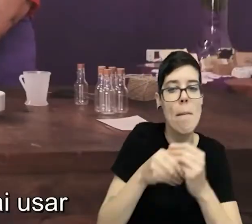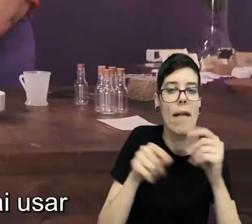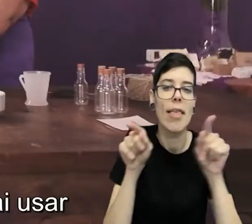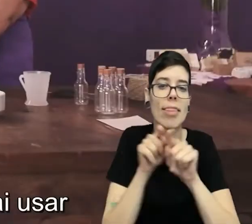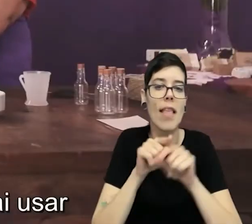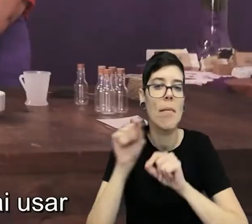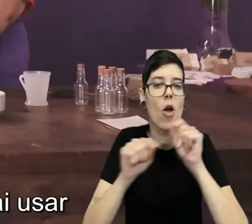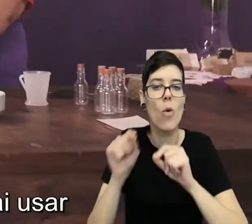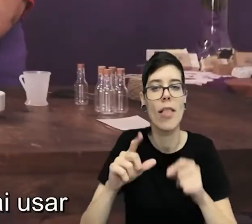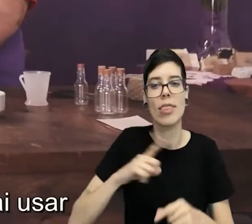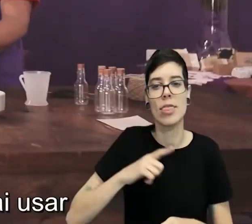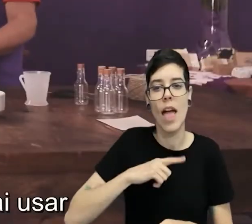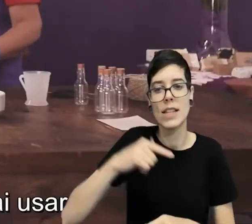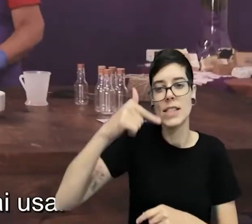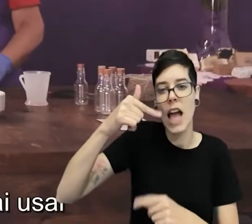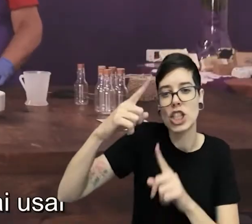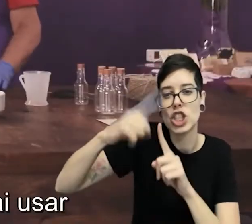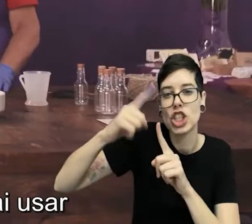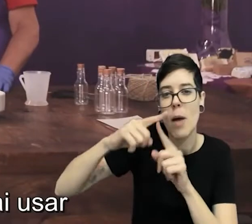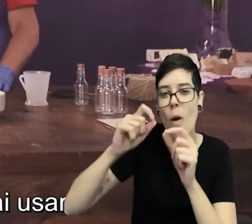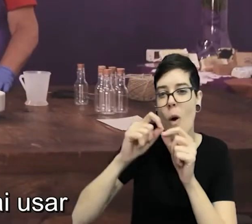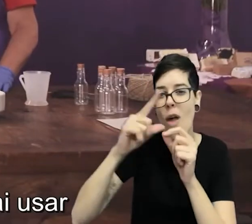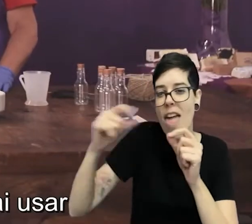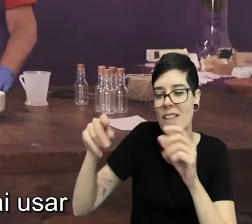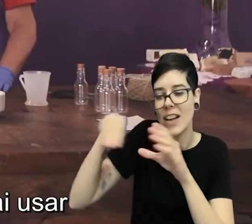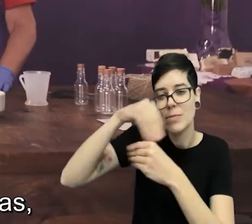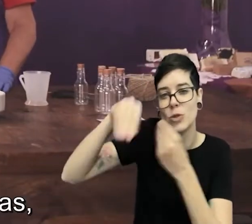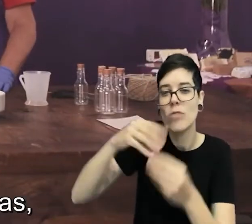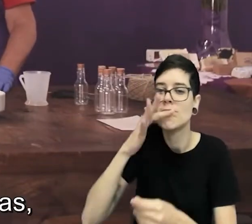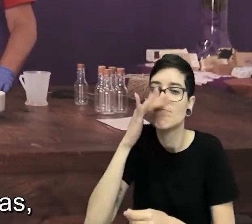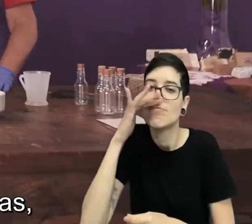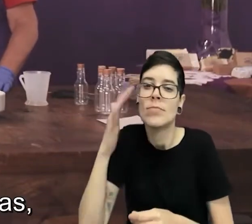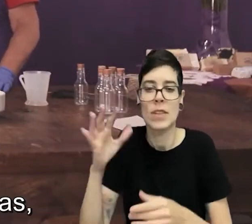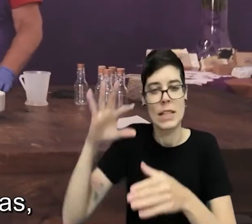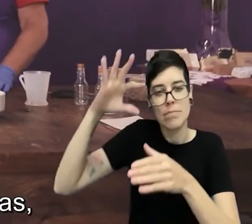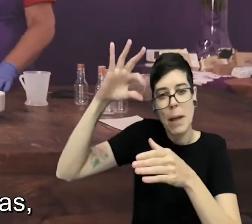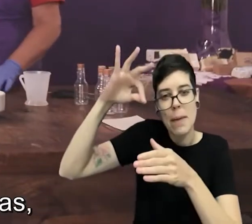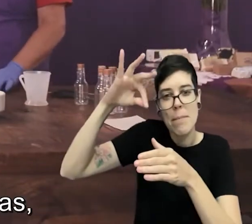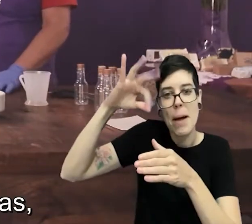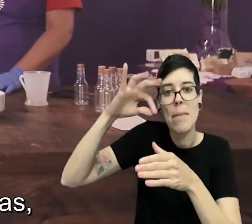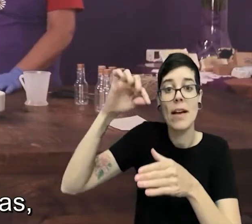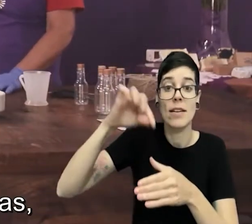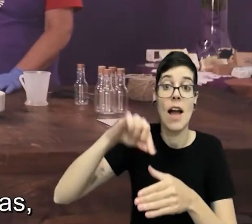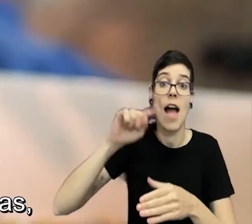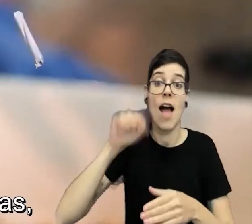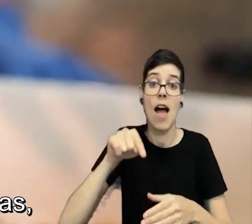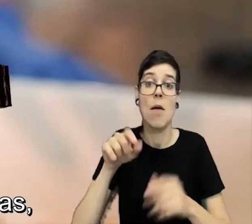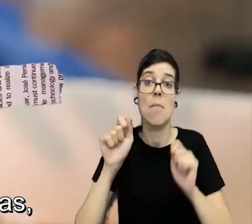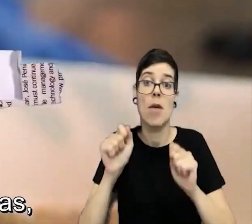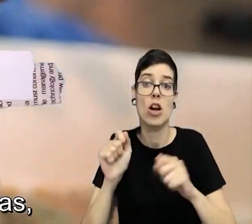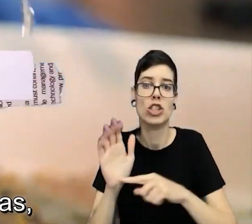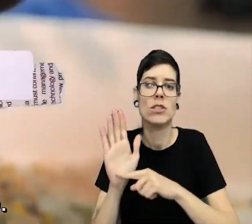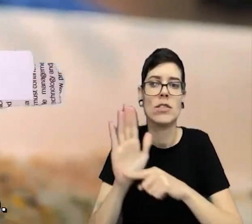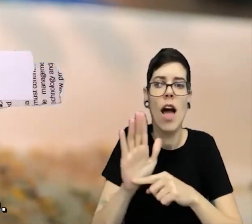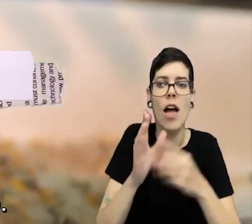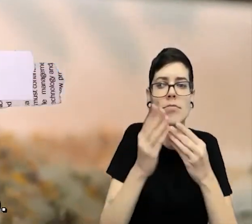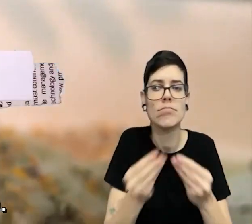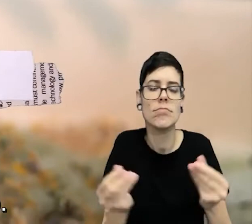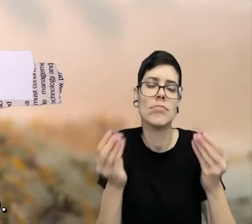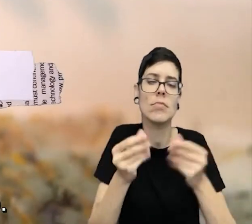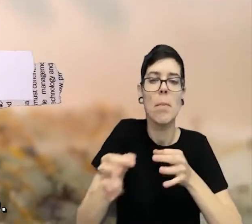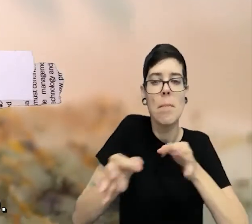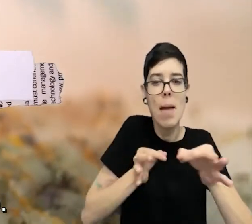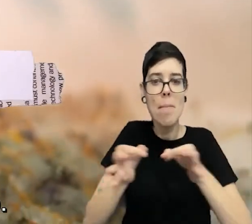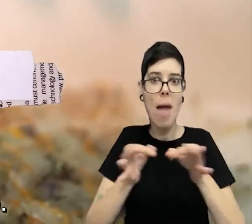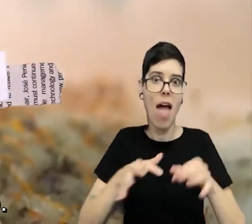Para complementar, a gente vai usar a nossa essência 7 ervas, que é o que dá o